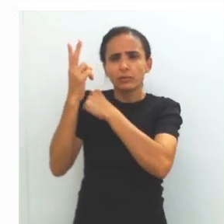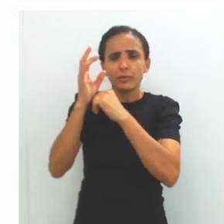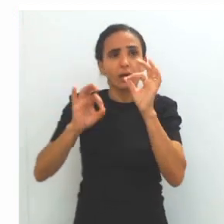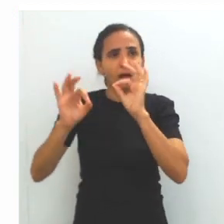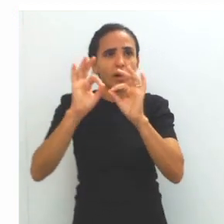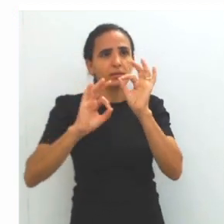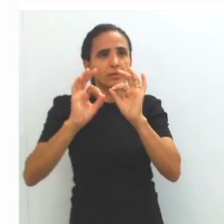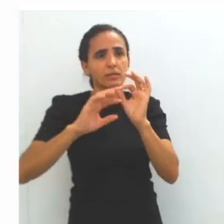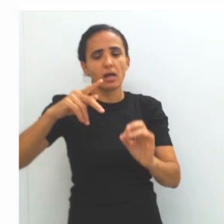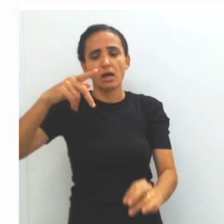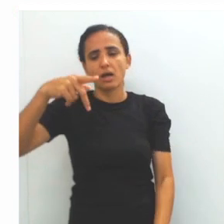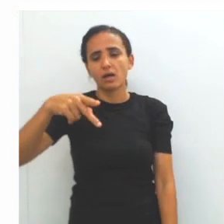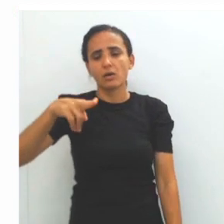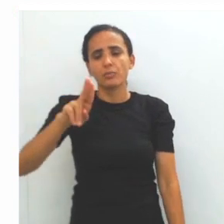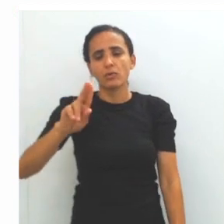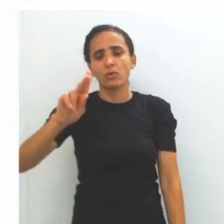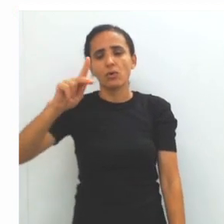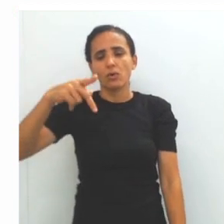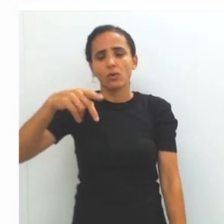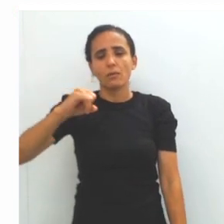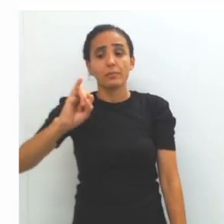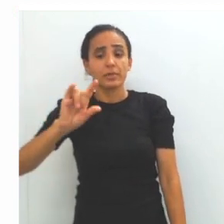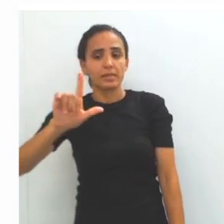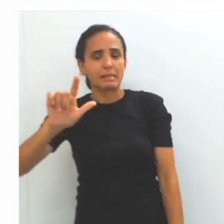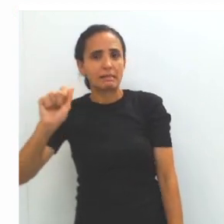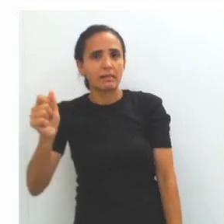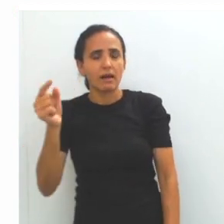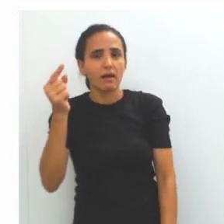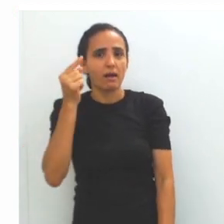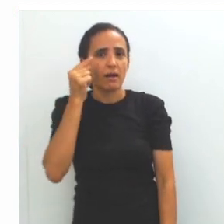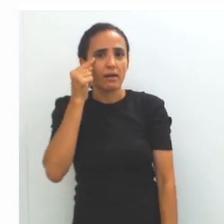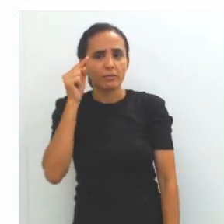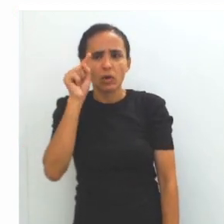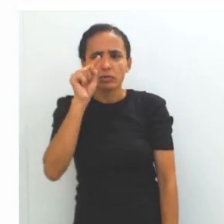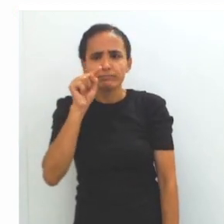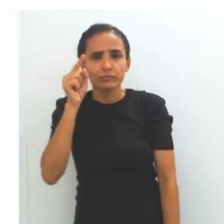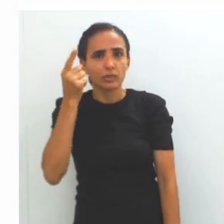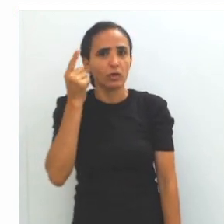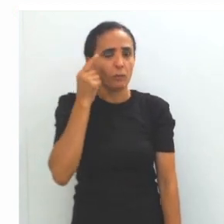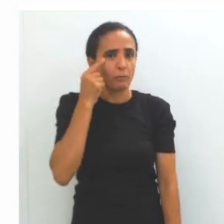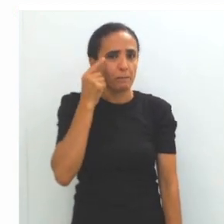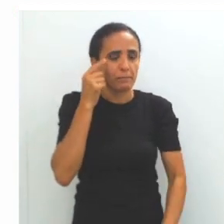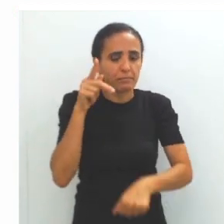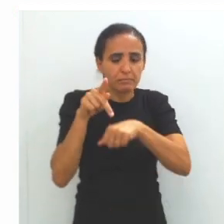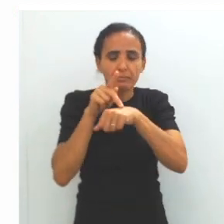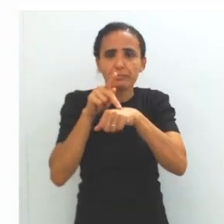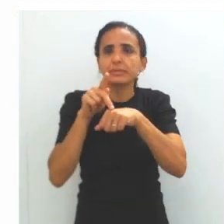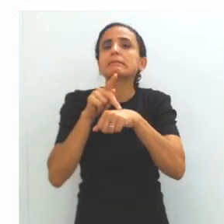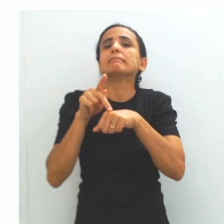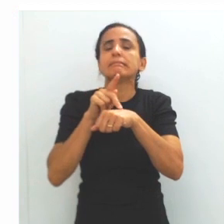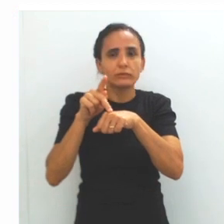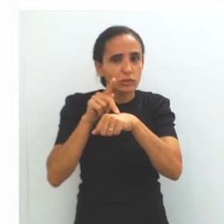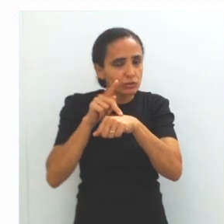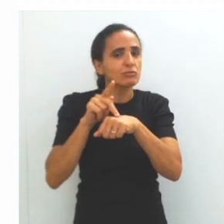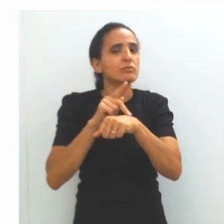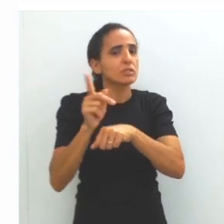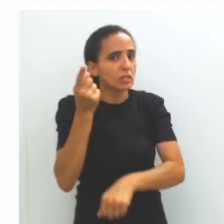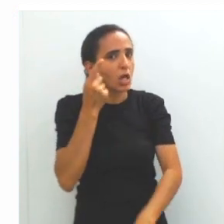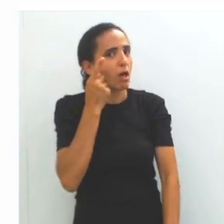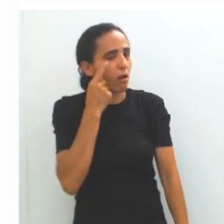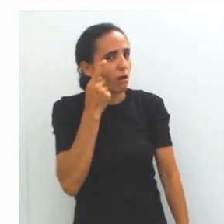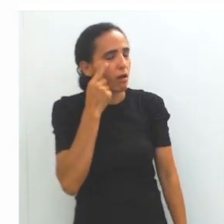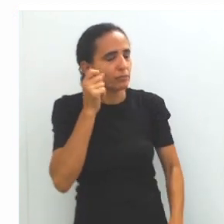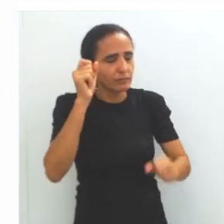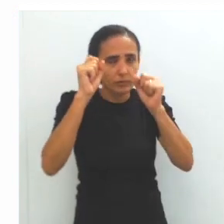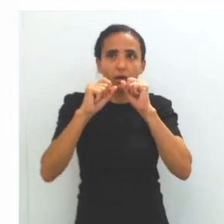A gente tem a pupila, essa bolinha preta que fica no centro dos olhos. Pupila é o preto.